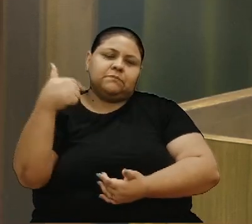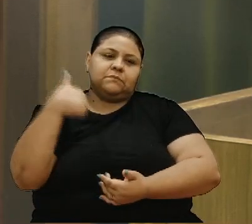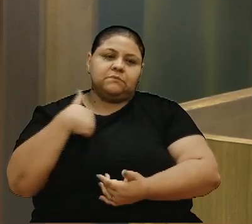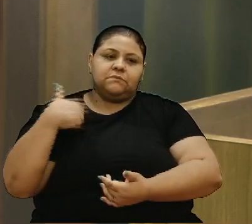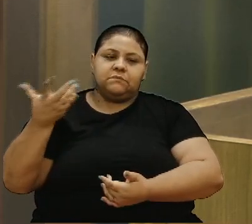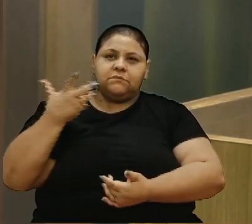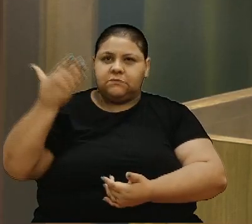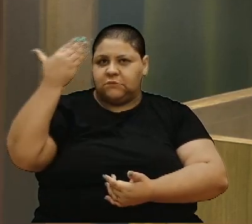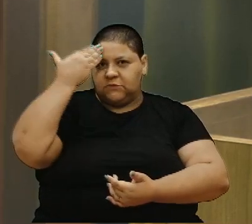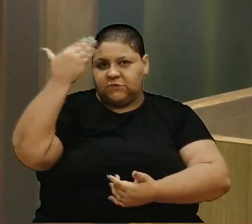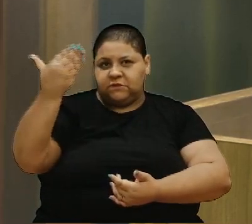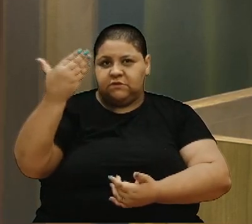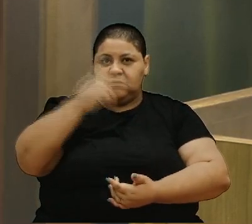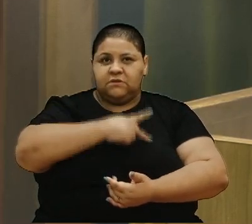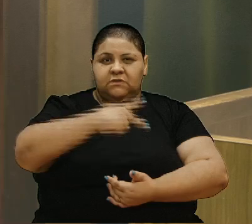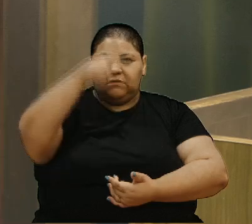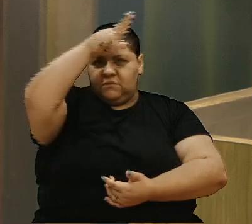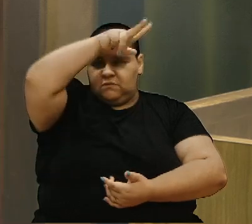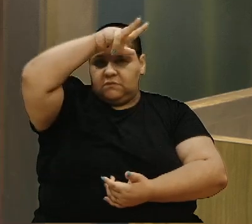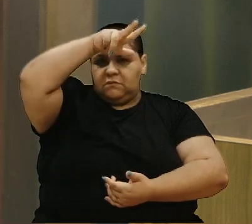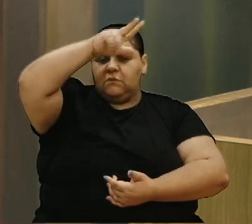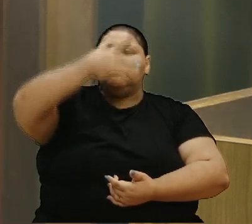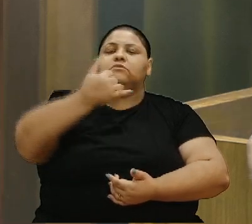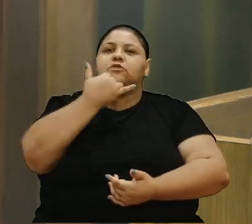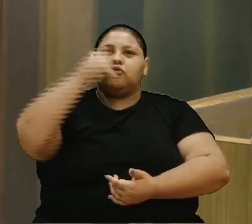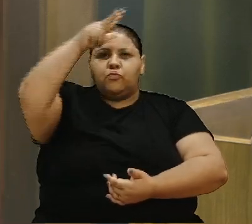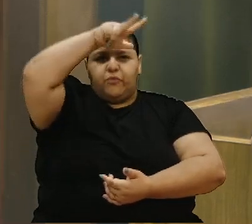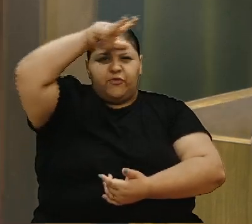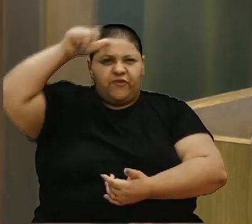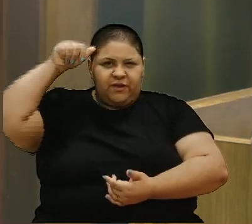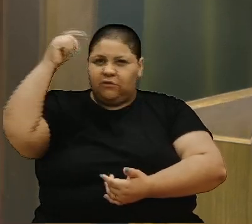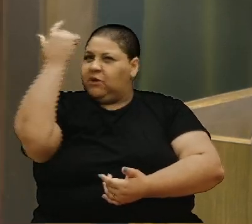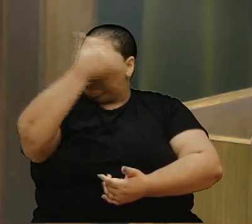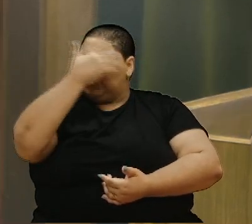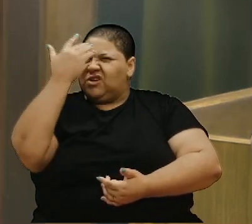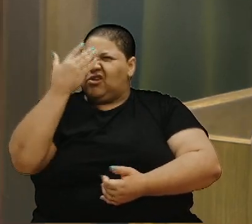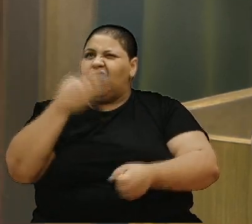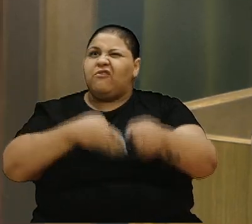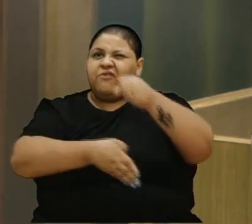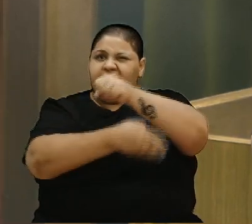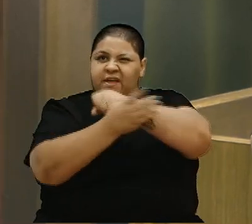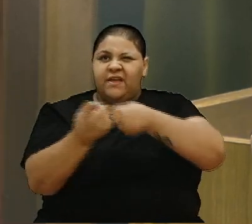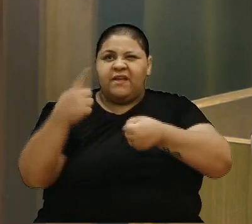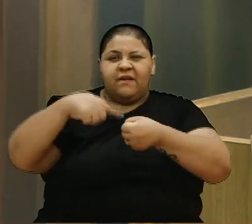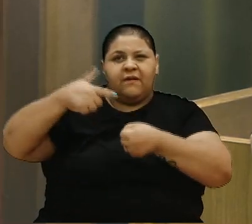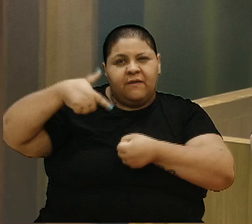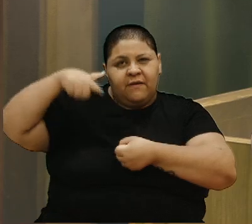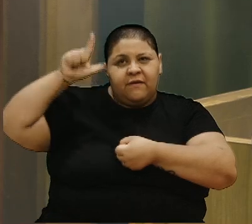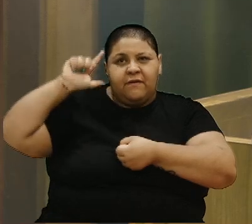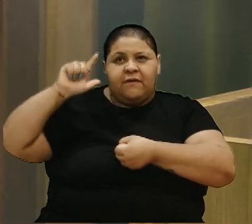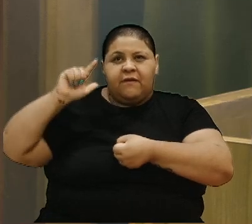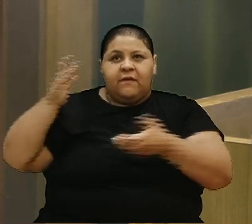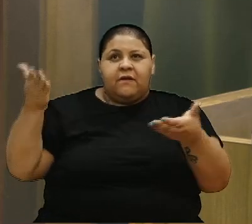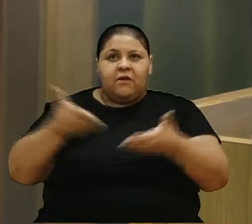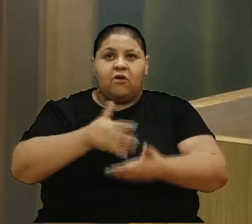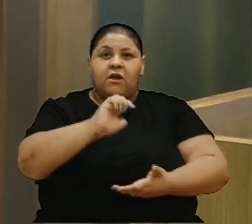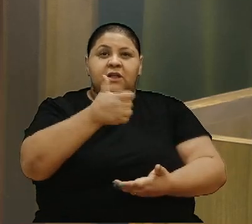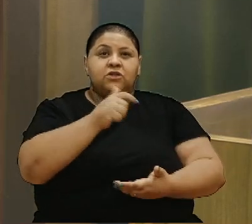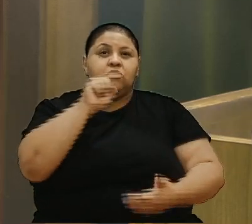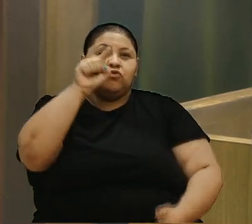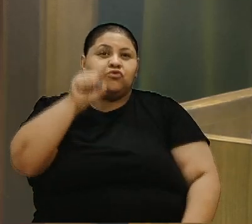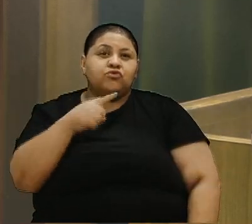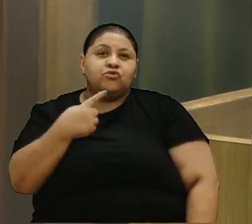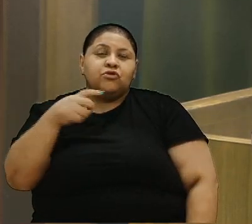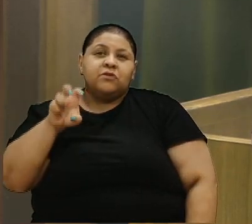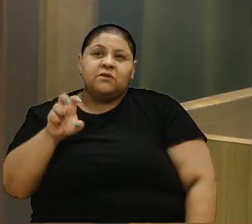agradecer. O prefeito Adiló estava em viagem, sei que voltou ontem. Eu solicitei uma reunião, me recebe agora às 11h15, e isso